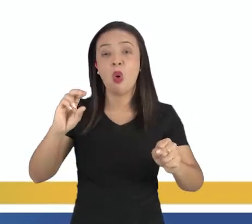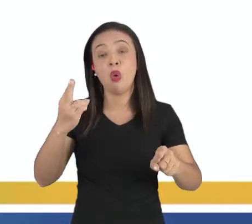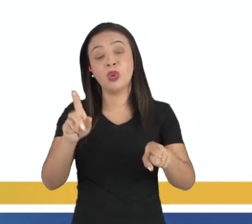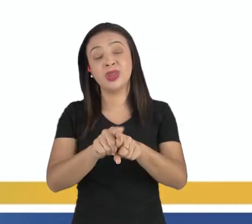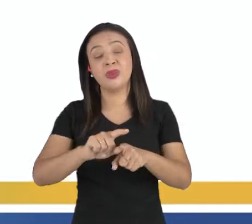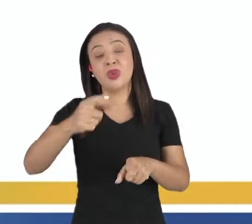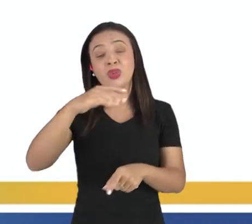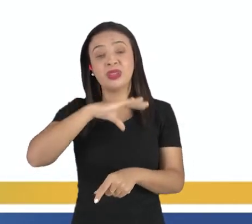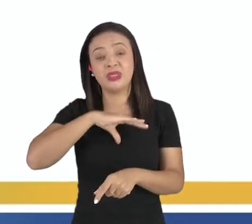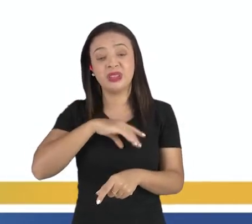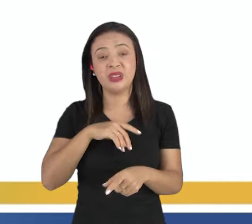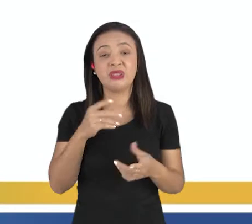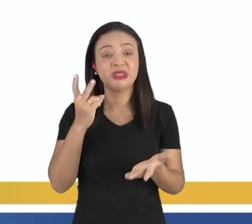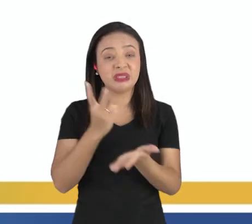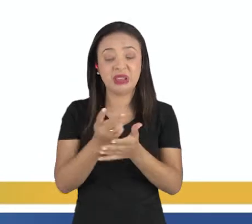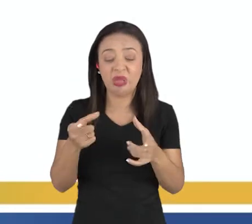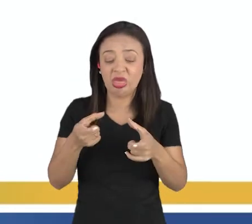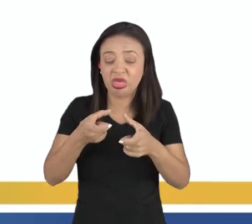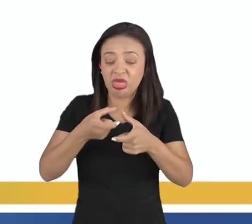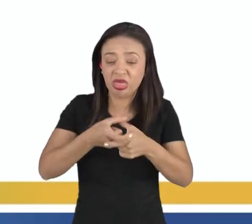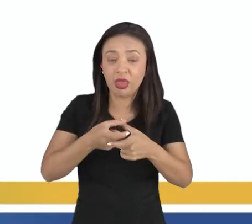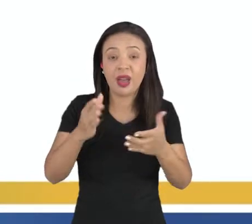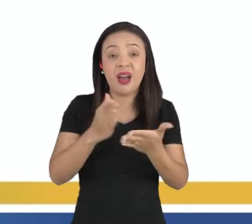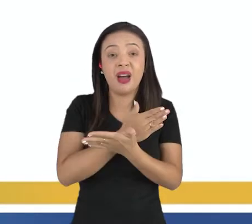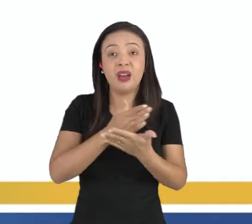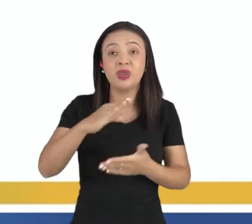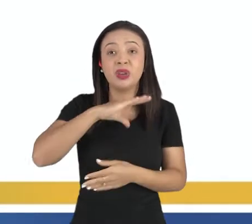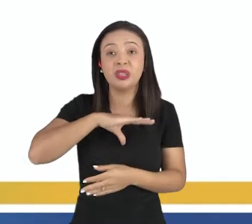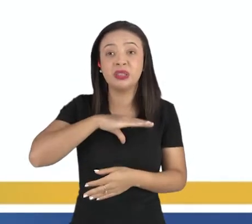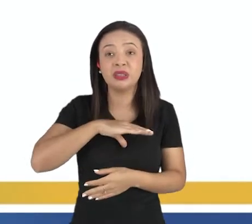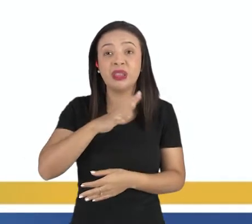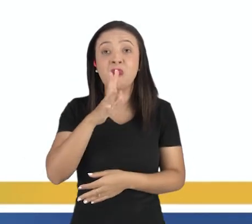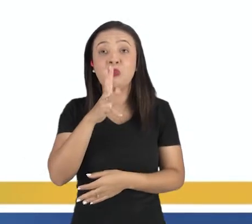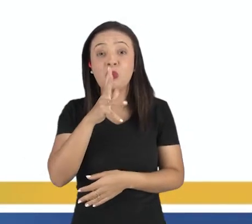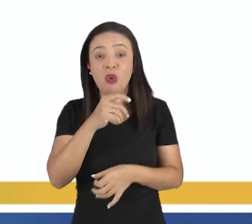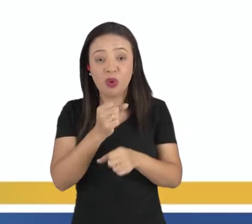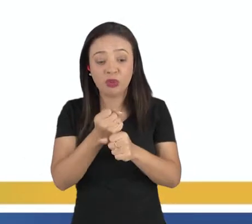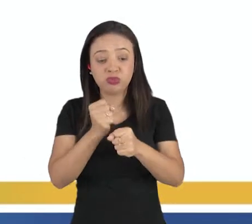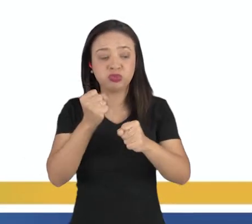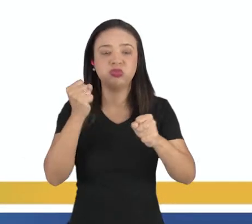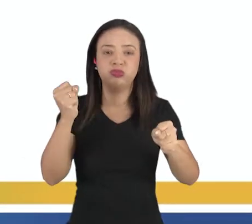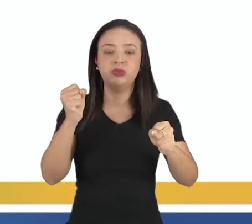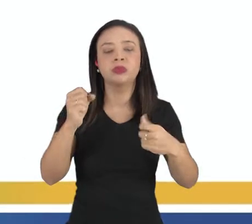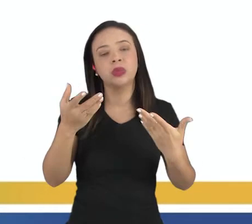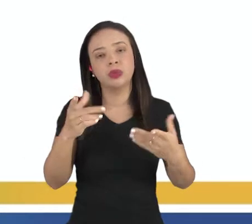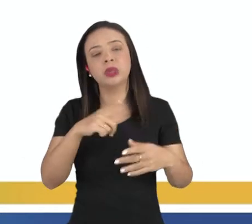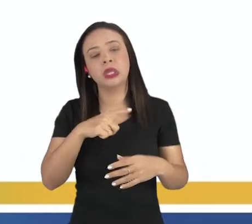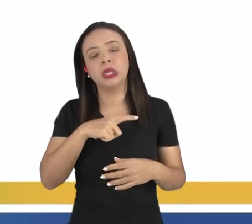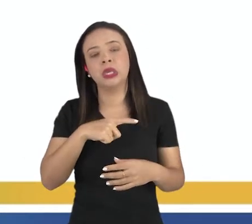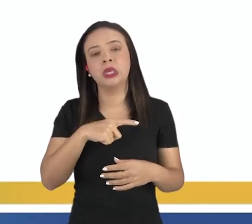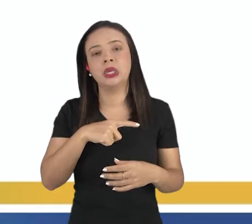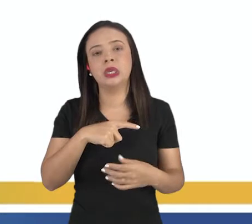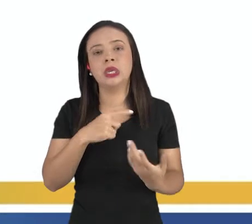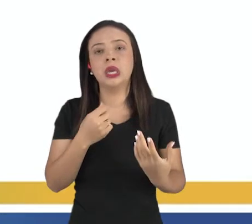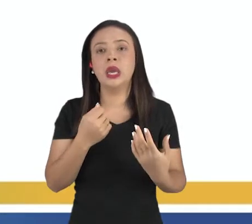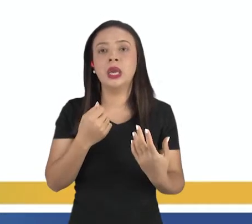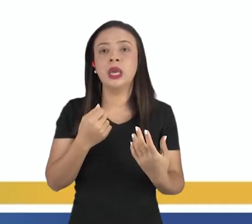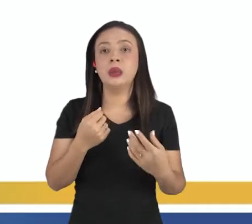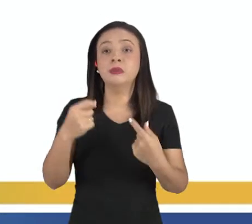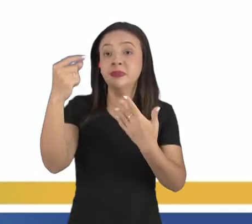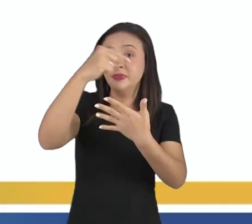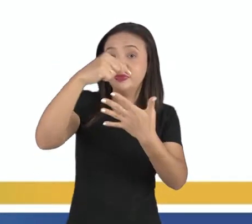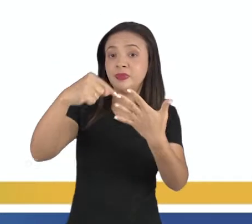crescer, ou que algumas cidades cresçam de forma lenta. Então existem fatores atrativos que para